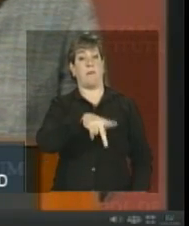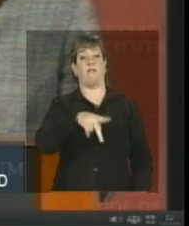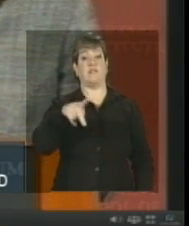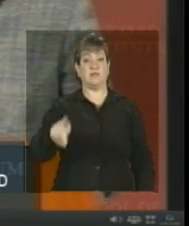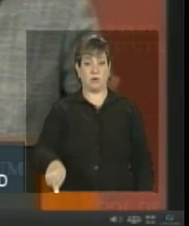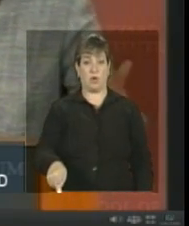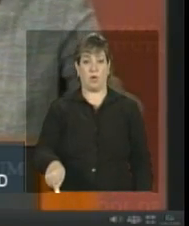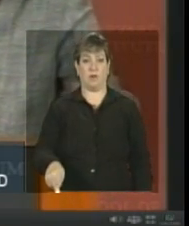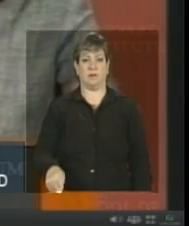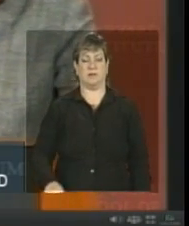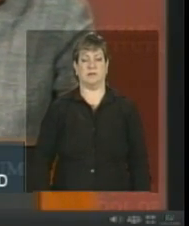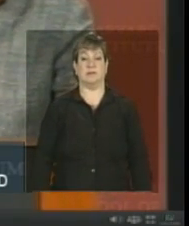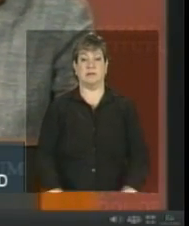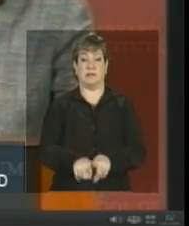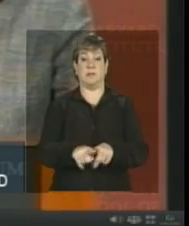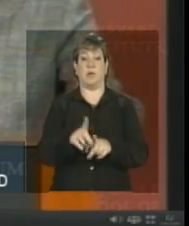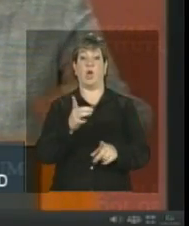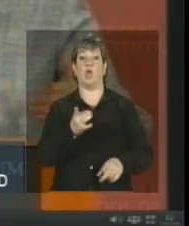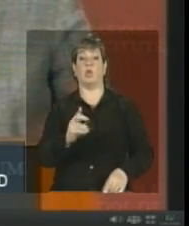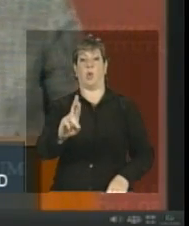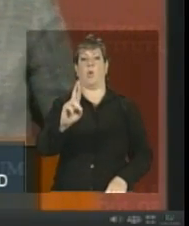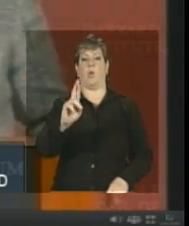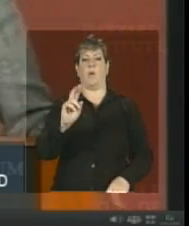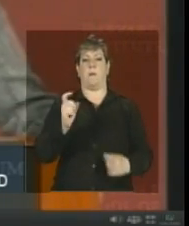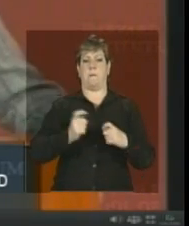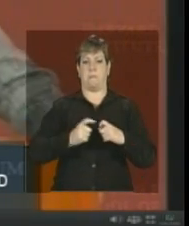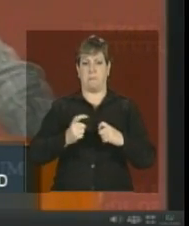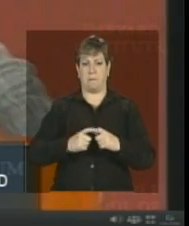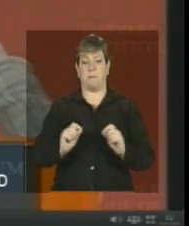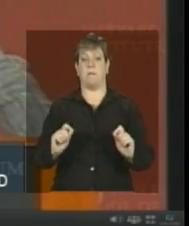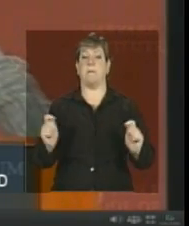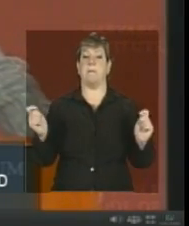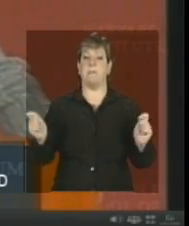e doutores que possam